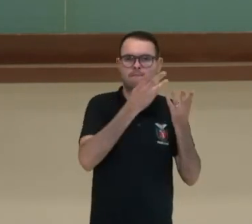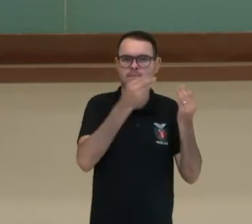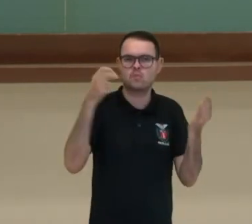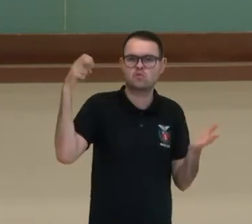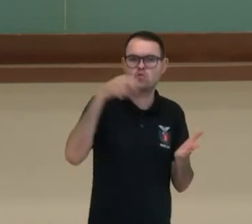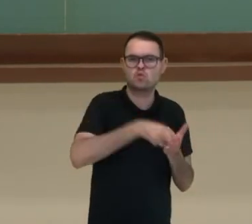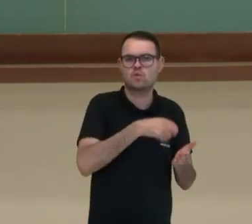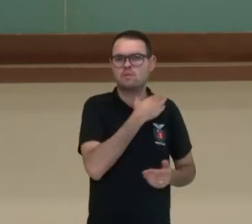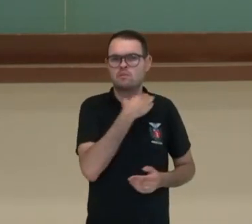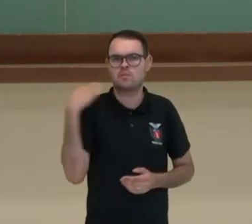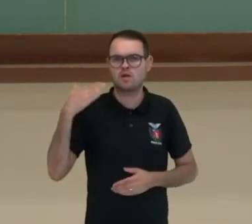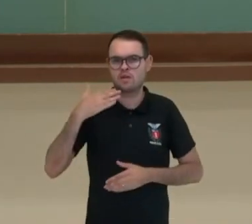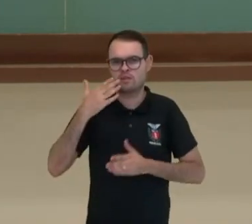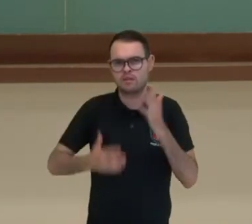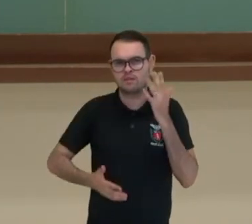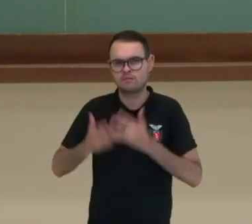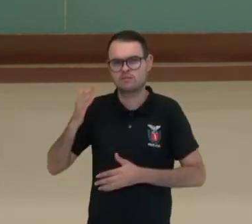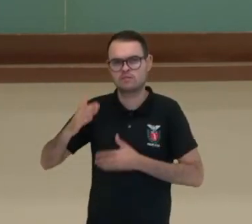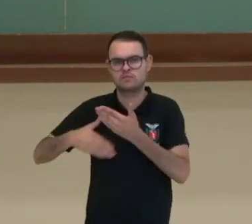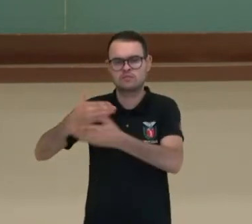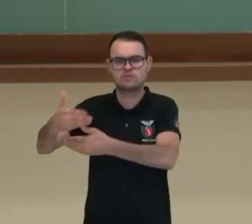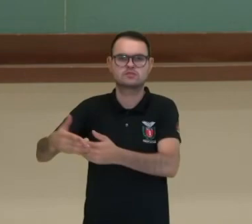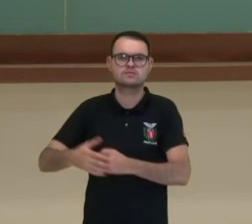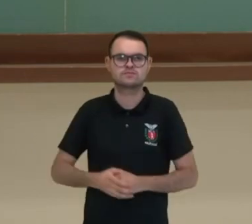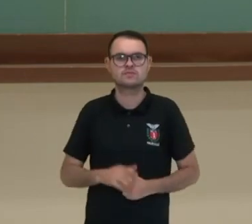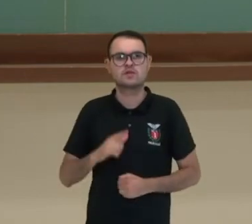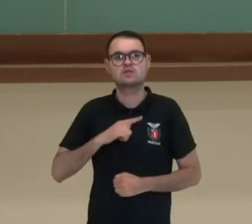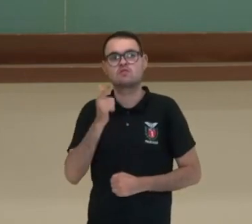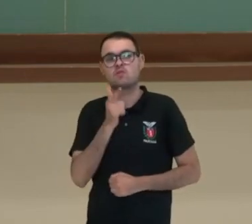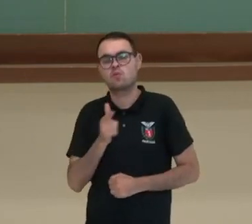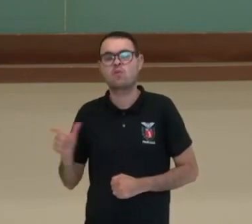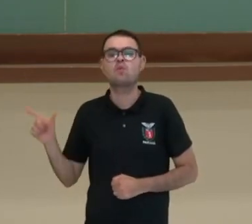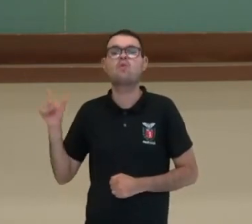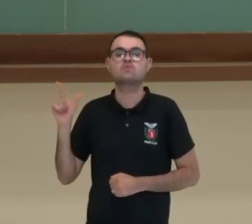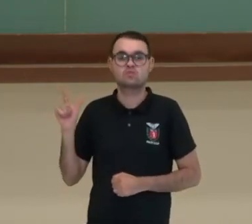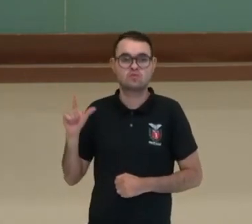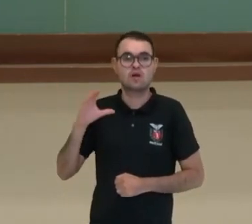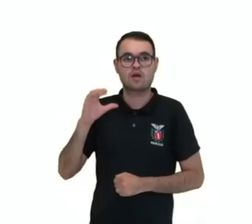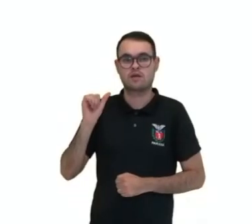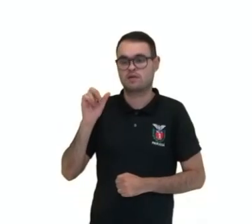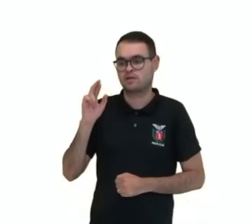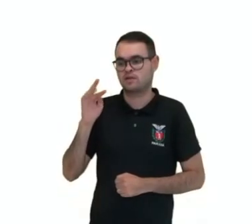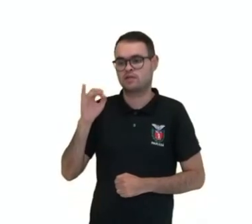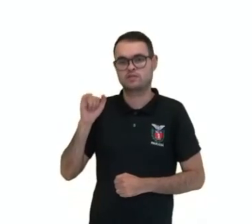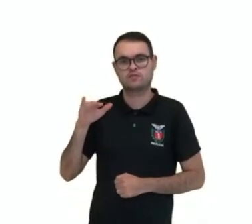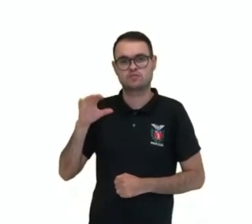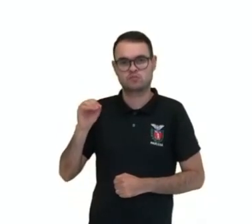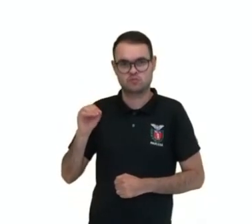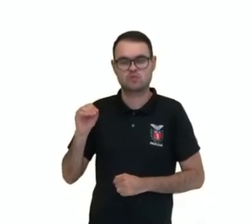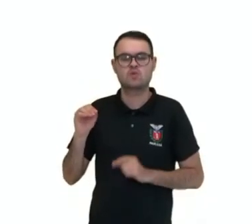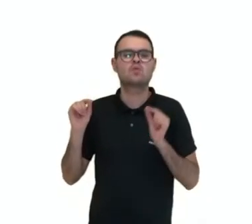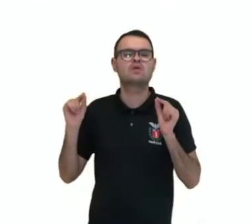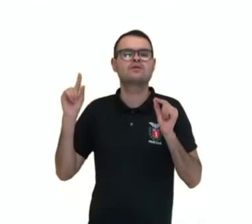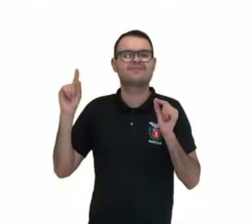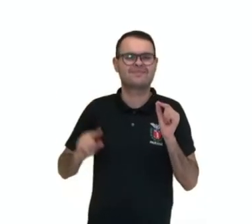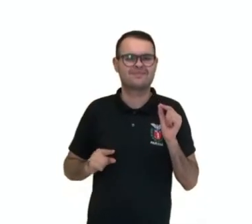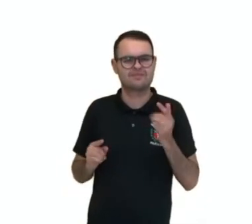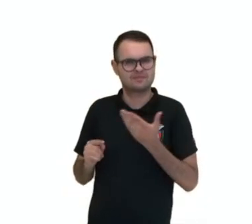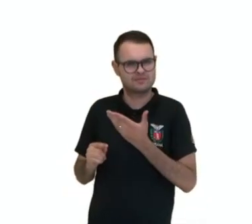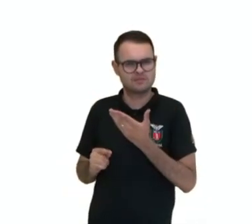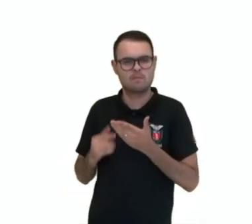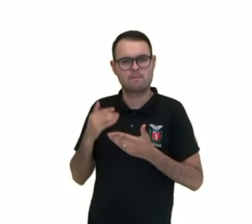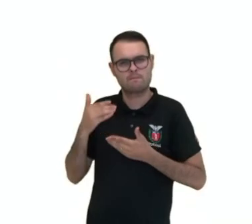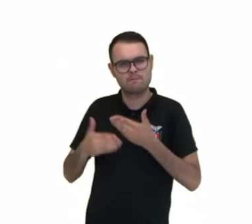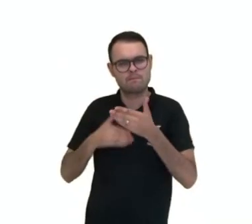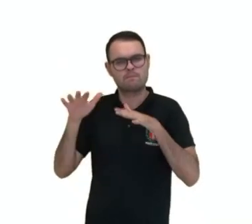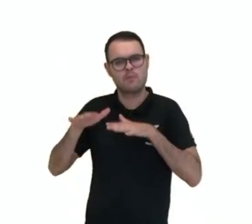estavam atrapalhando o processo. E aí nós temos um outro movimento a partir de 1830, que é o movimento cartista. Tá? Esse